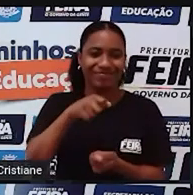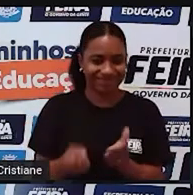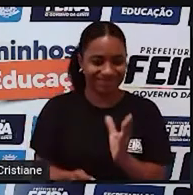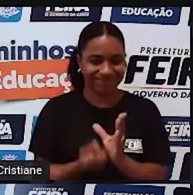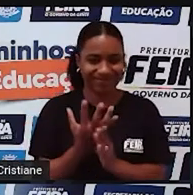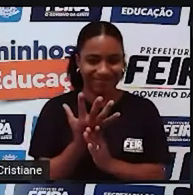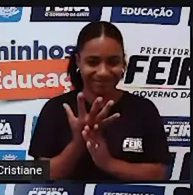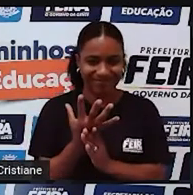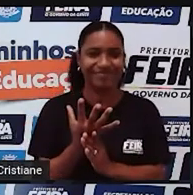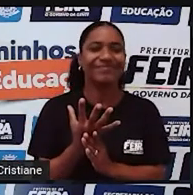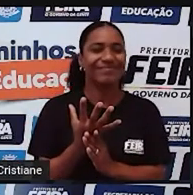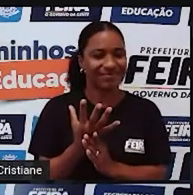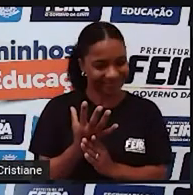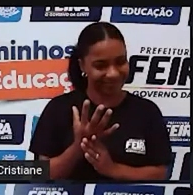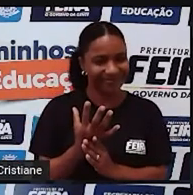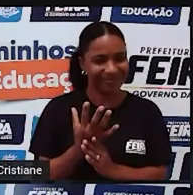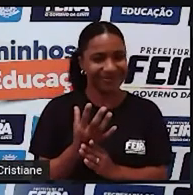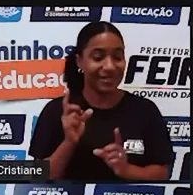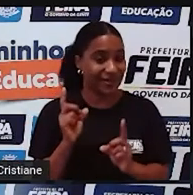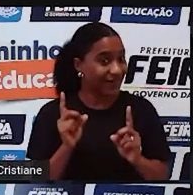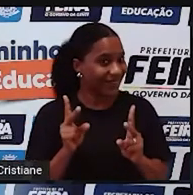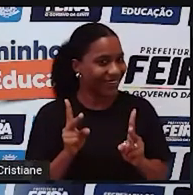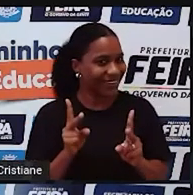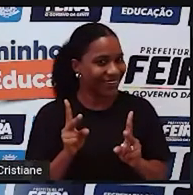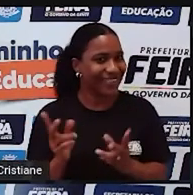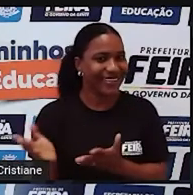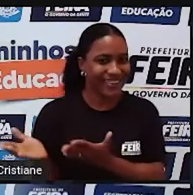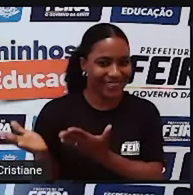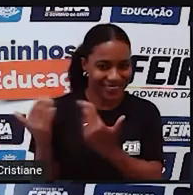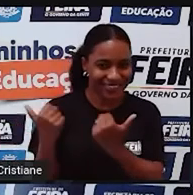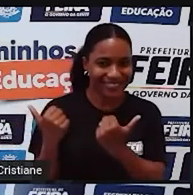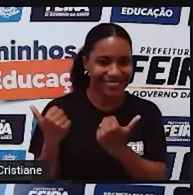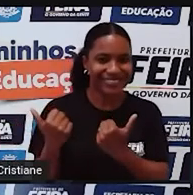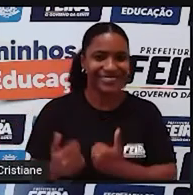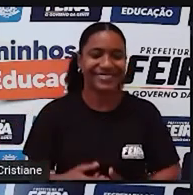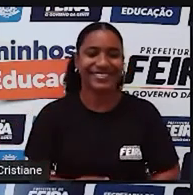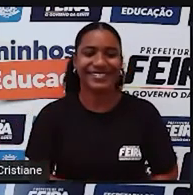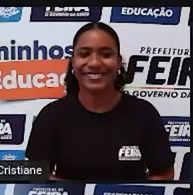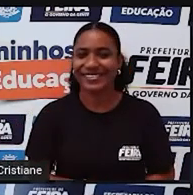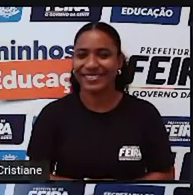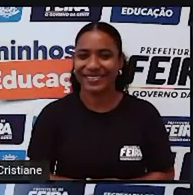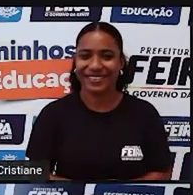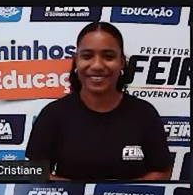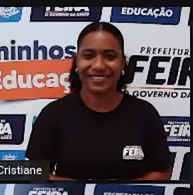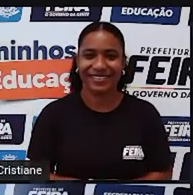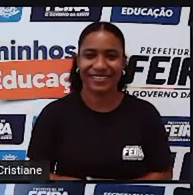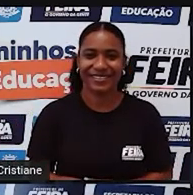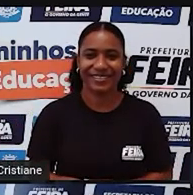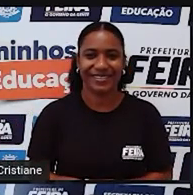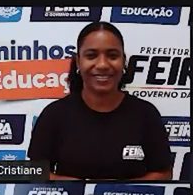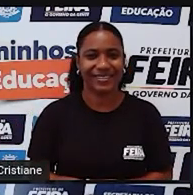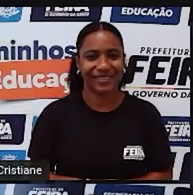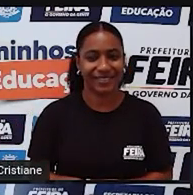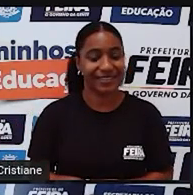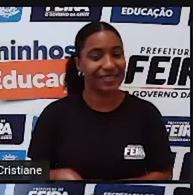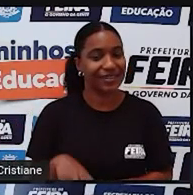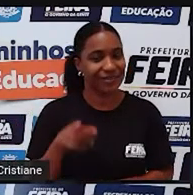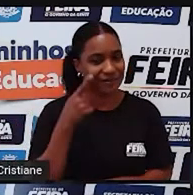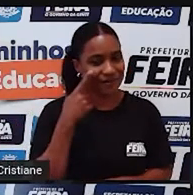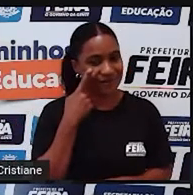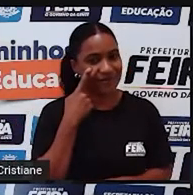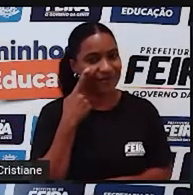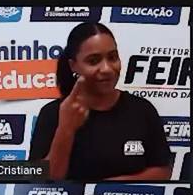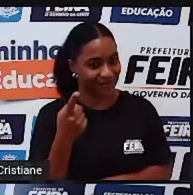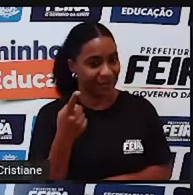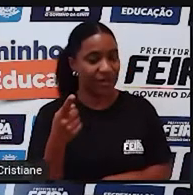mundo. Ok, students? Let's go! Vamos lá! Vamos agora assistir